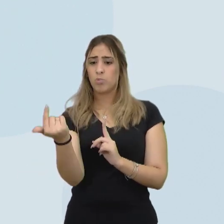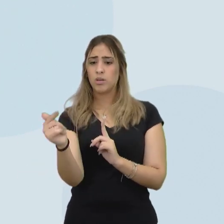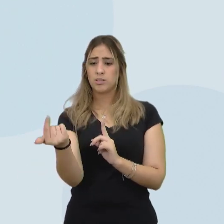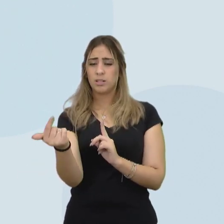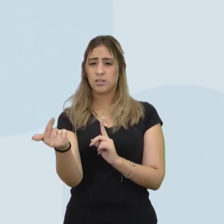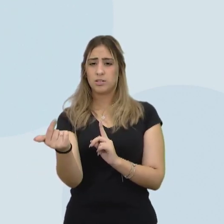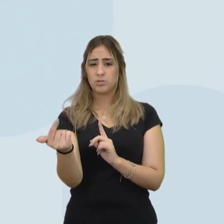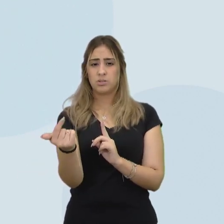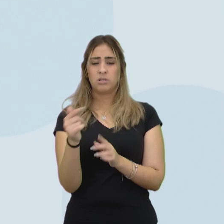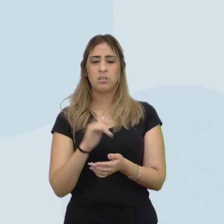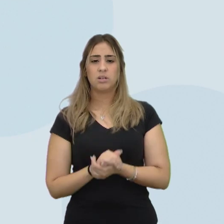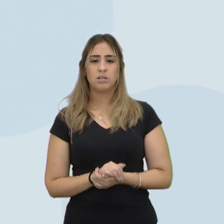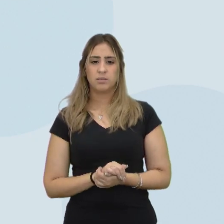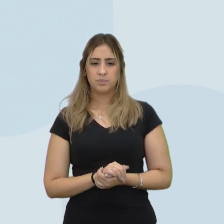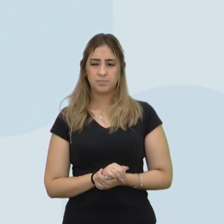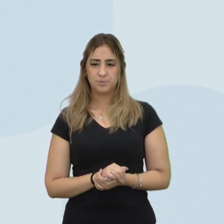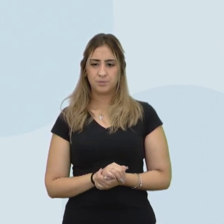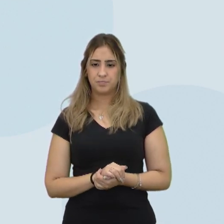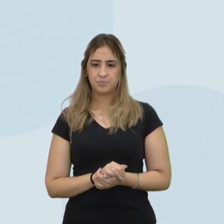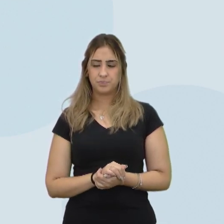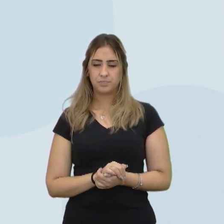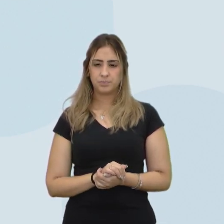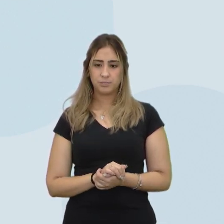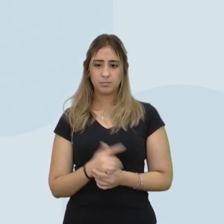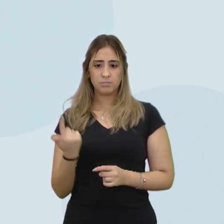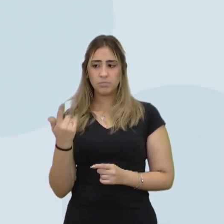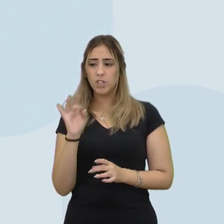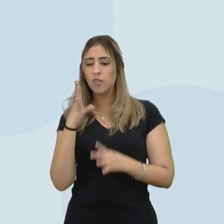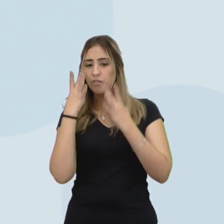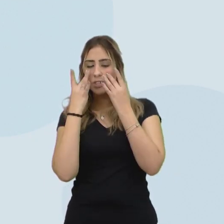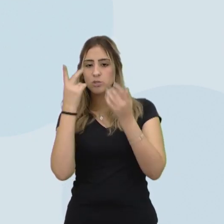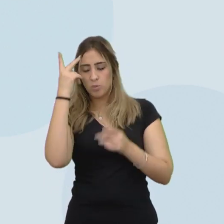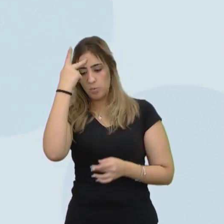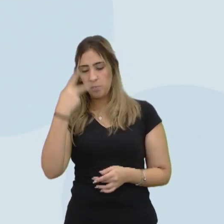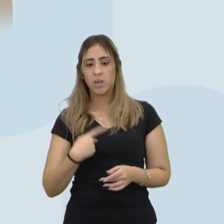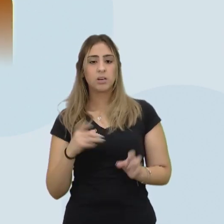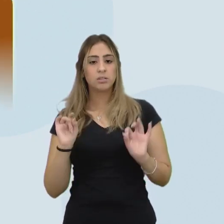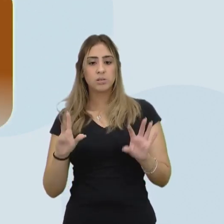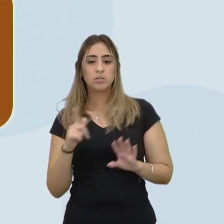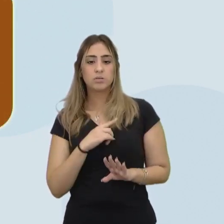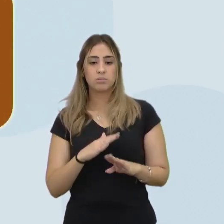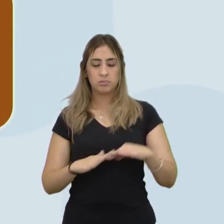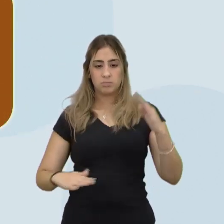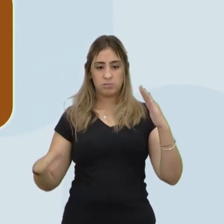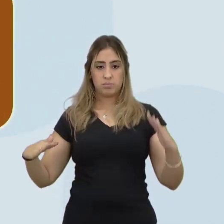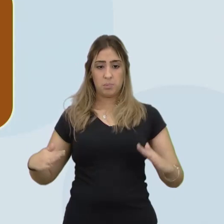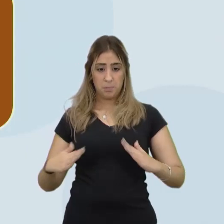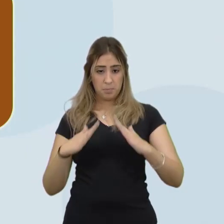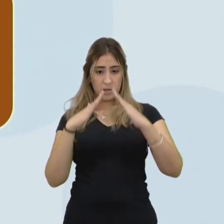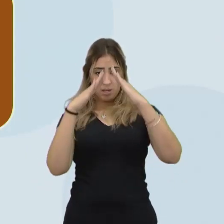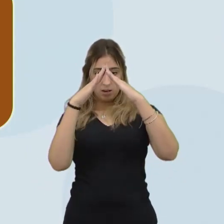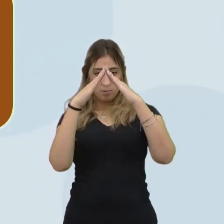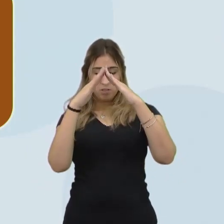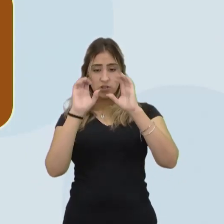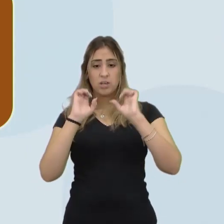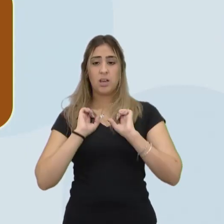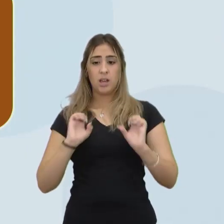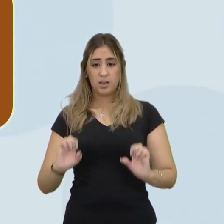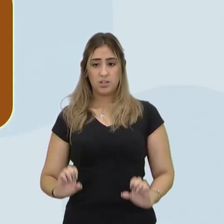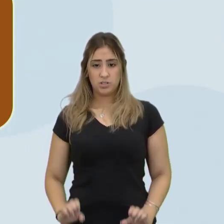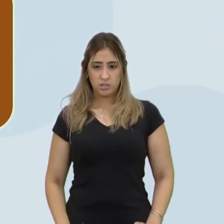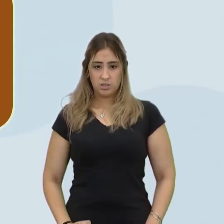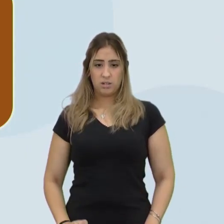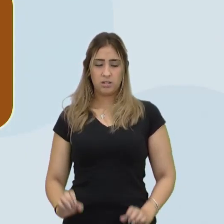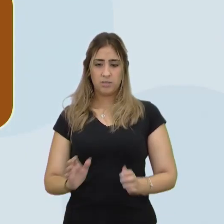né, Anderson? Não. Não existe isonomia. E a gente tem uma espécie de pirâmide étnica. Lá